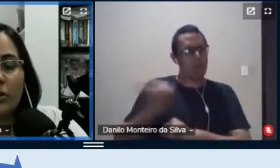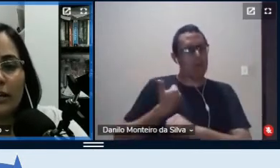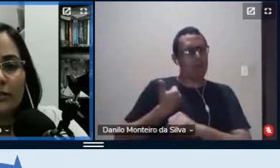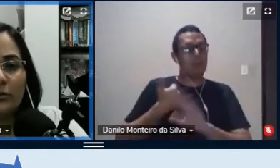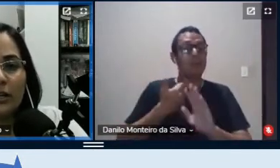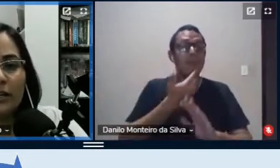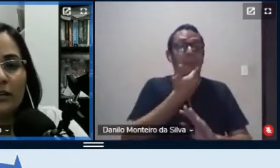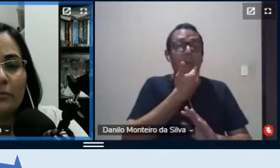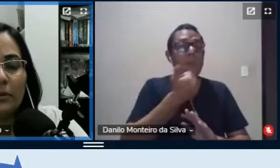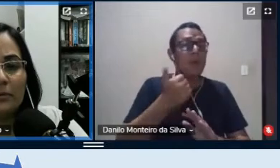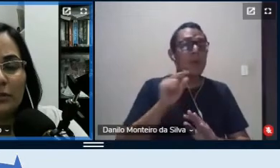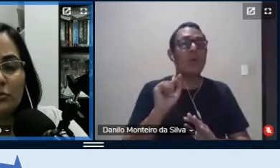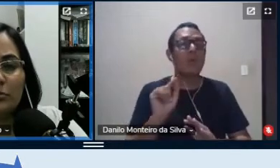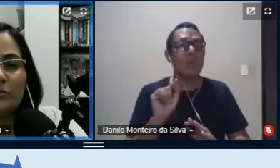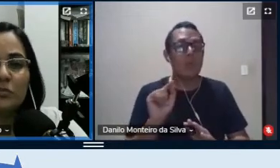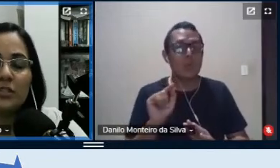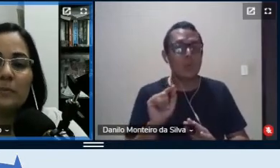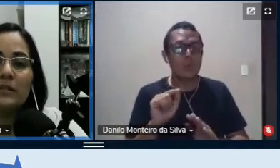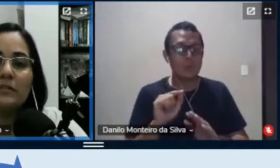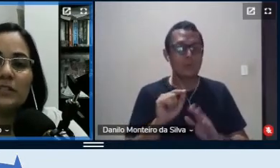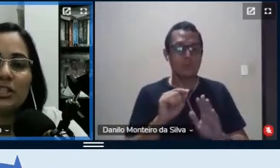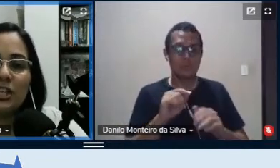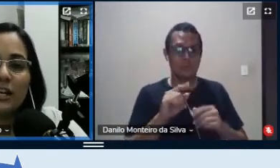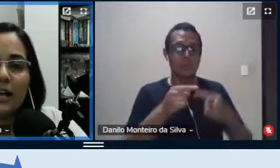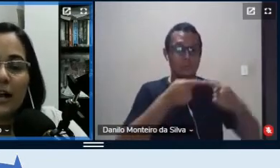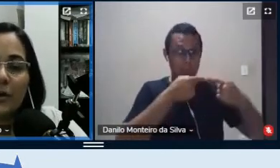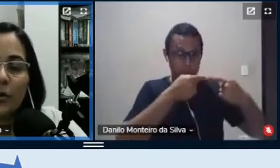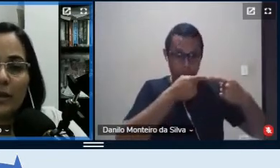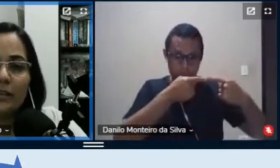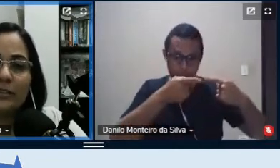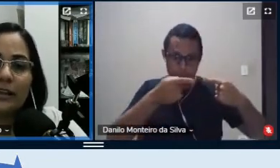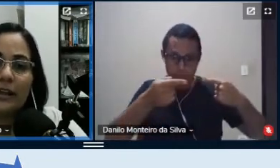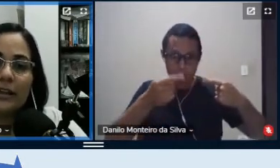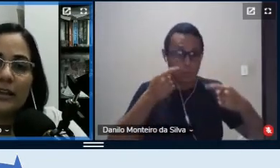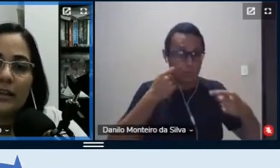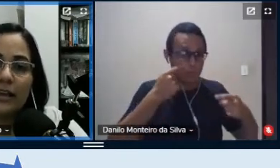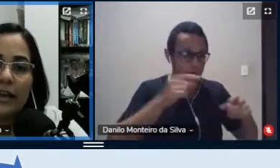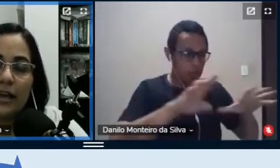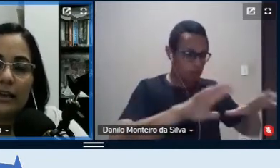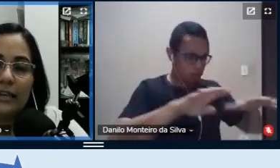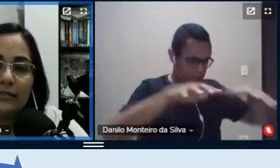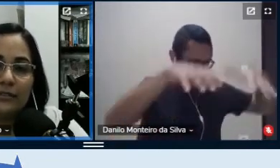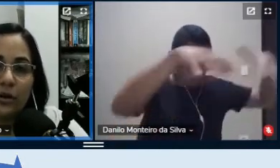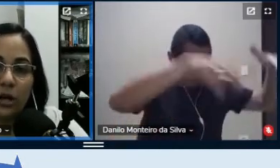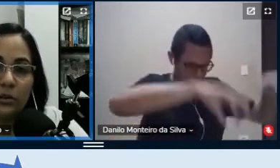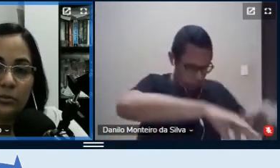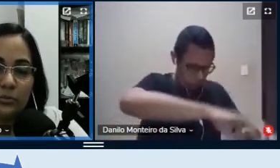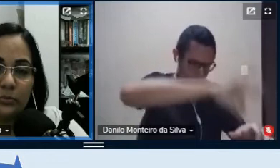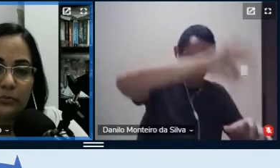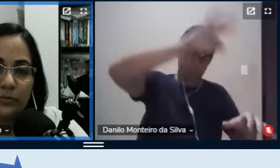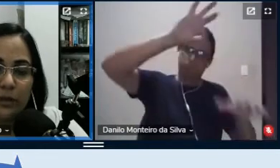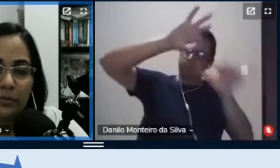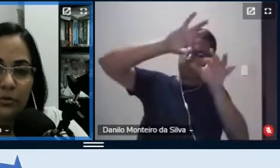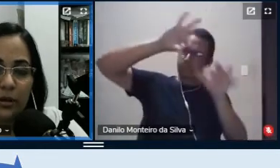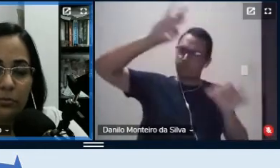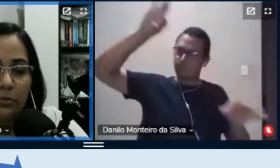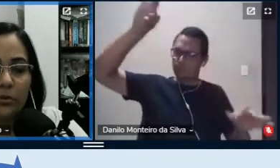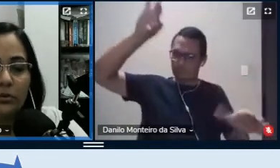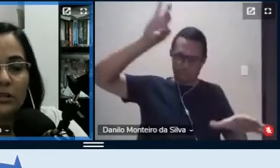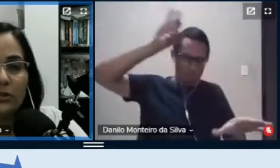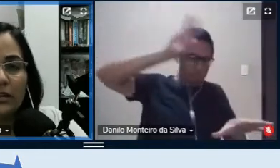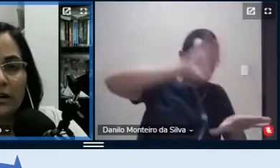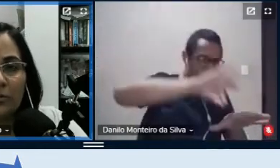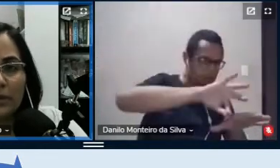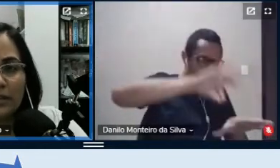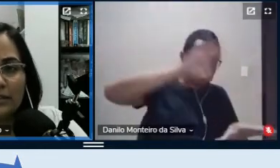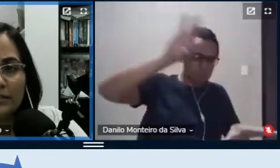quê? O correto é, pelo menos uma vez por semana, você checar como é que está esse óleo. Abrir o capô